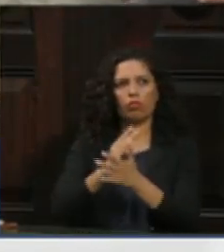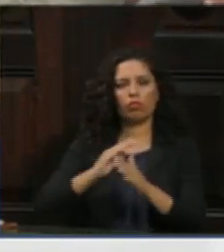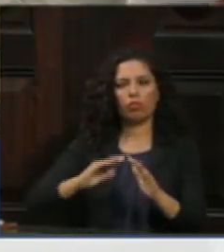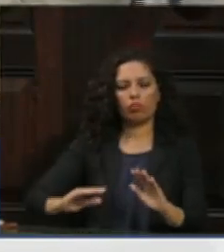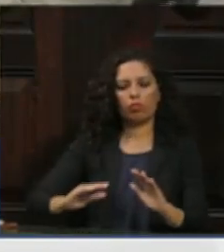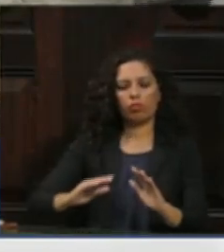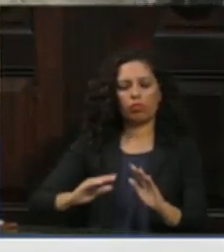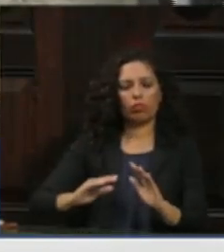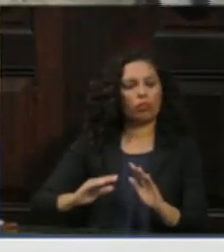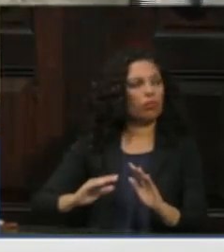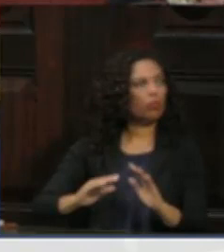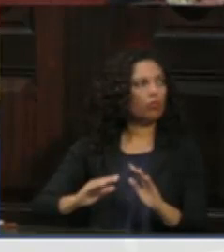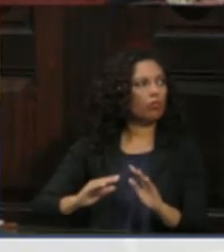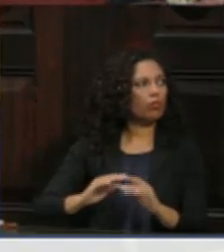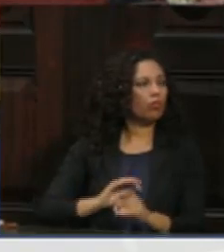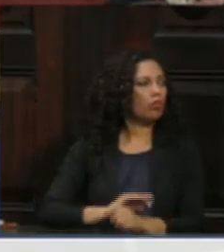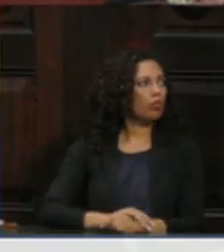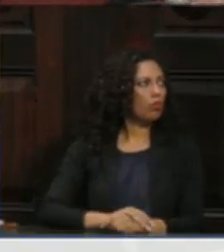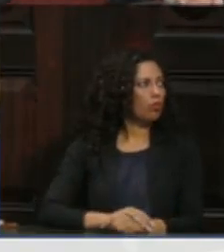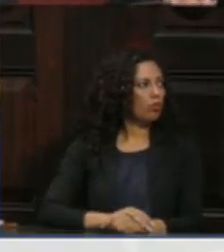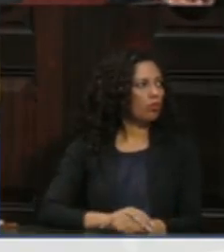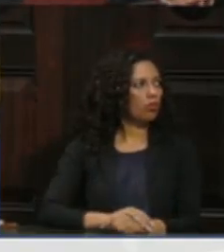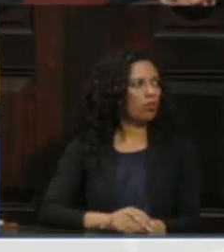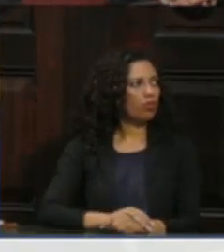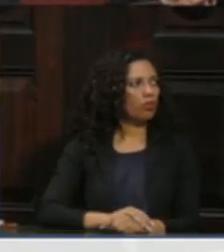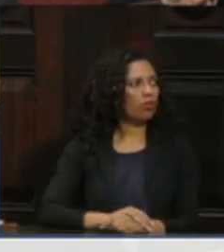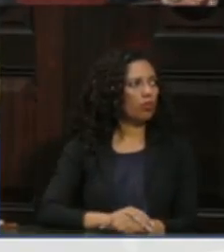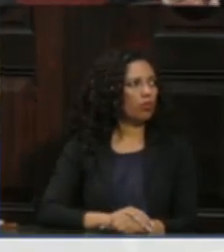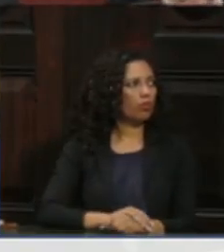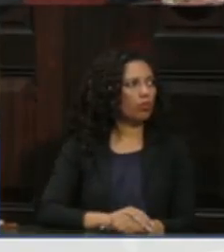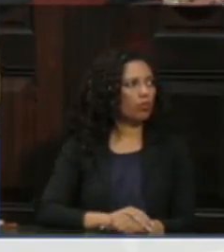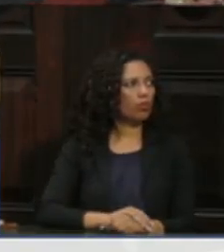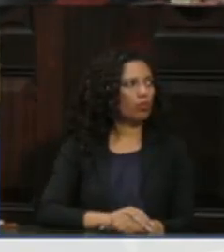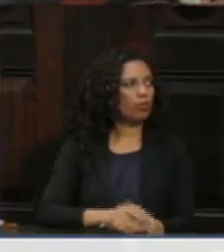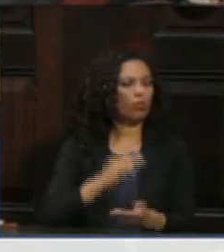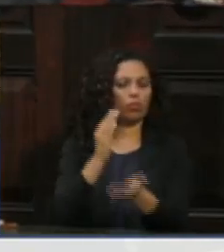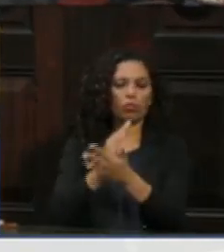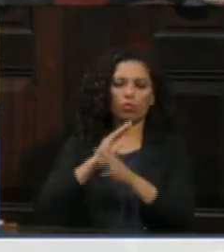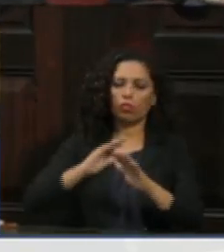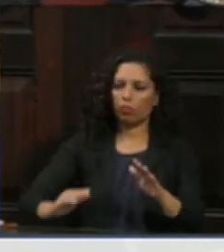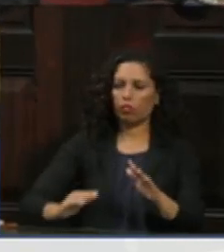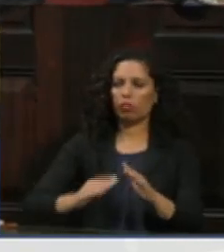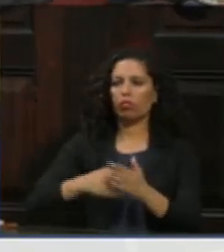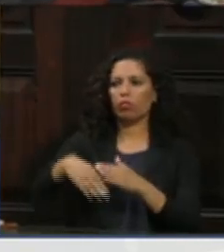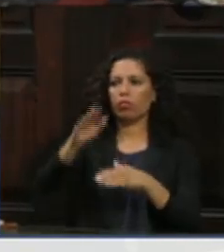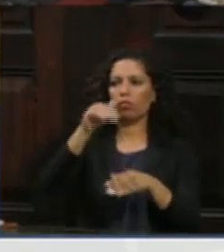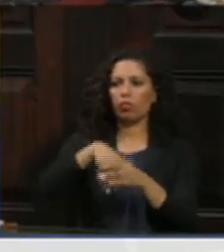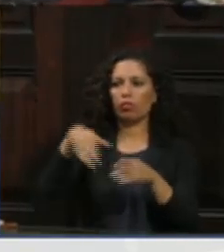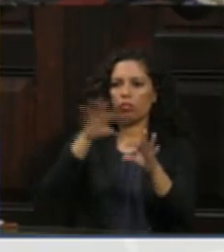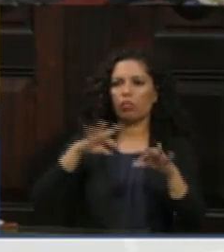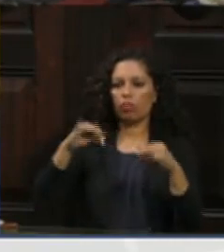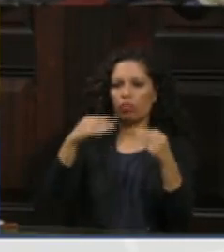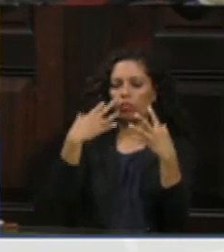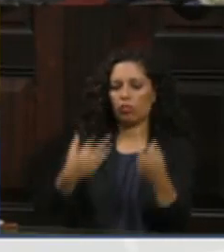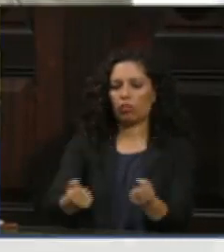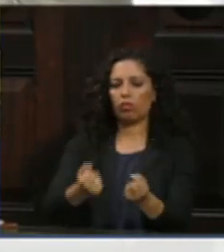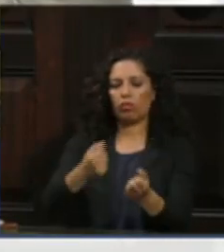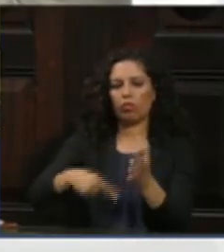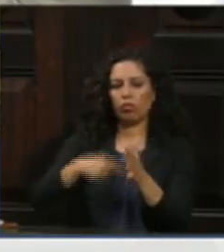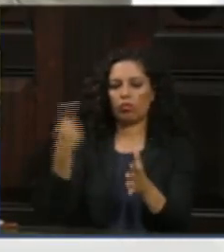estabelecendo que os novos aterros sanitários só poderão receber os resíduos com a licença de operação definitiva, de modo que protege de maneira